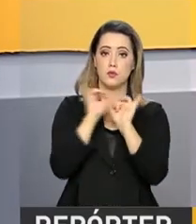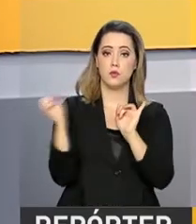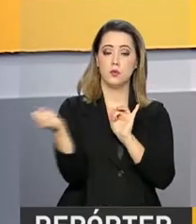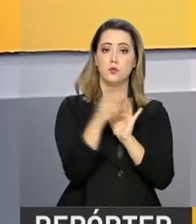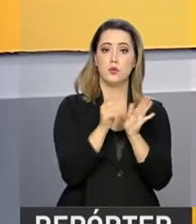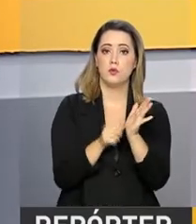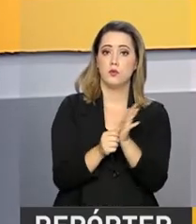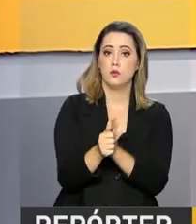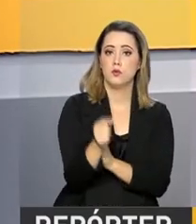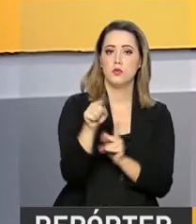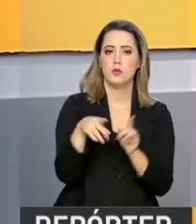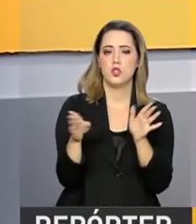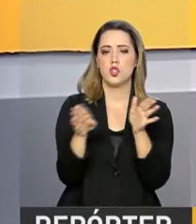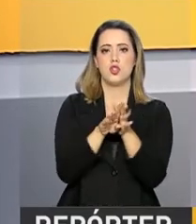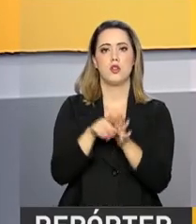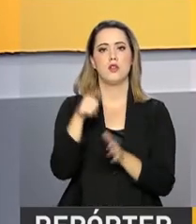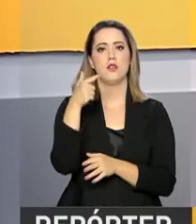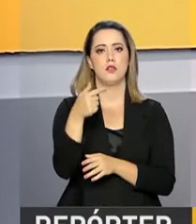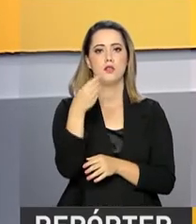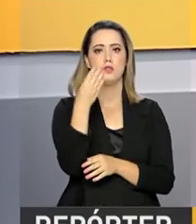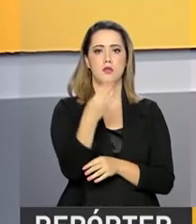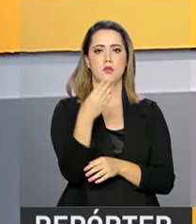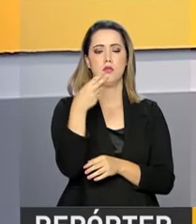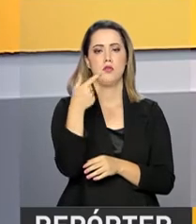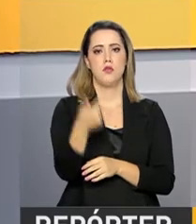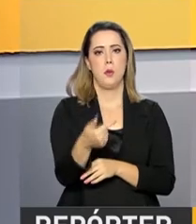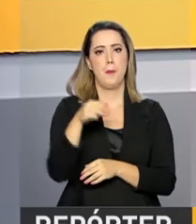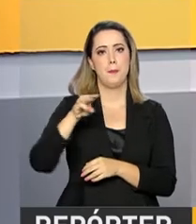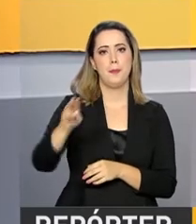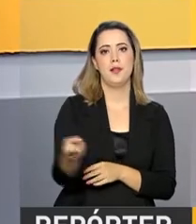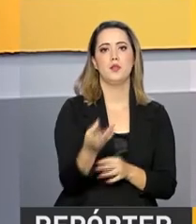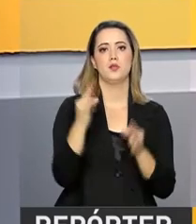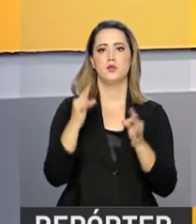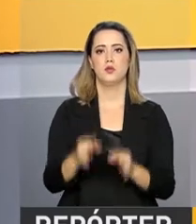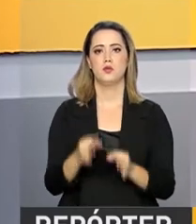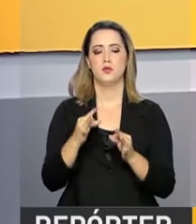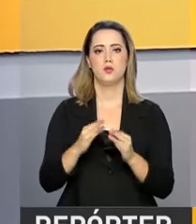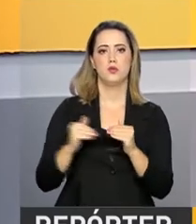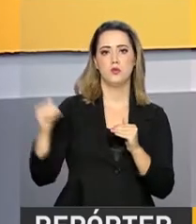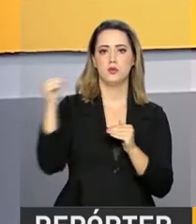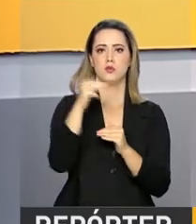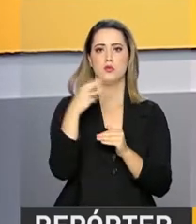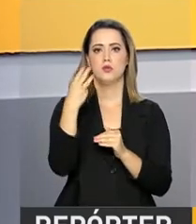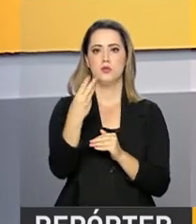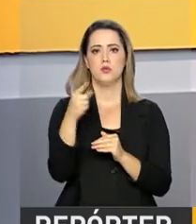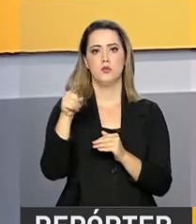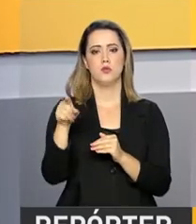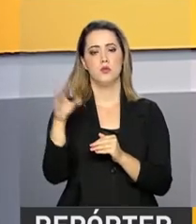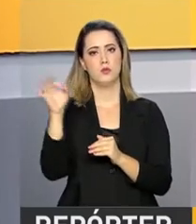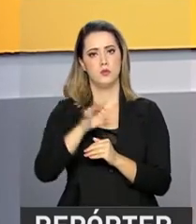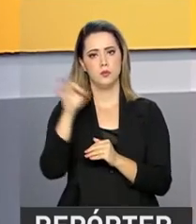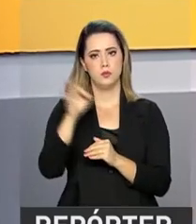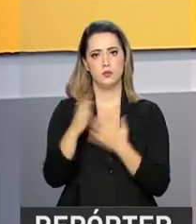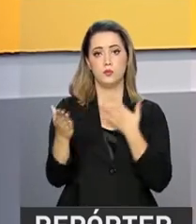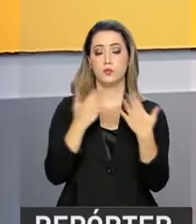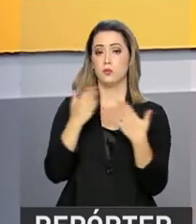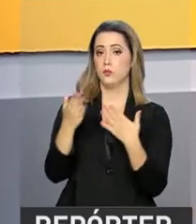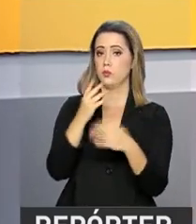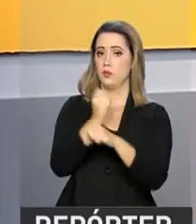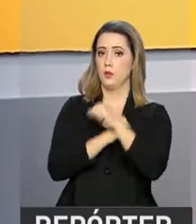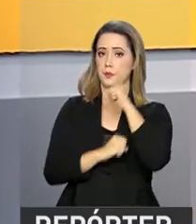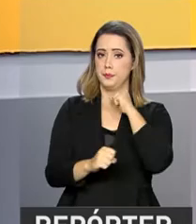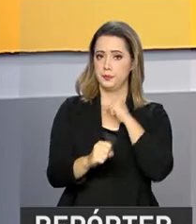safra de grãos que deve chegar a 240 2 milhões de toneladas com alta de 31 por cento em relação